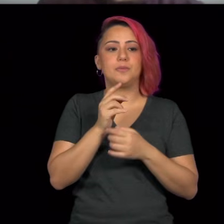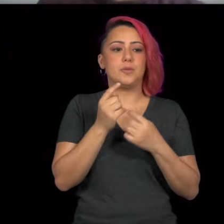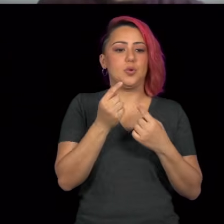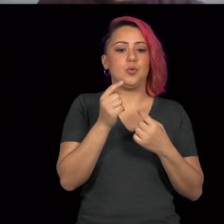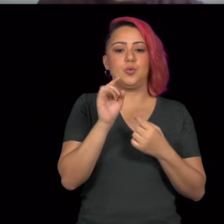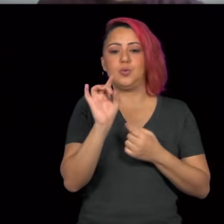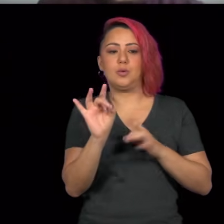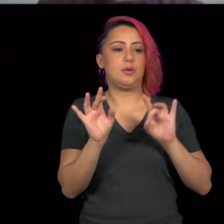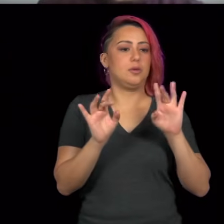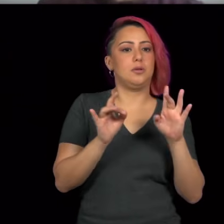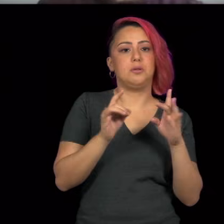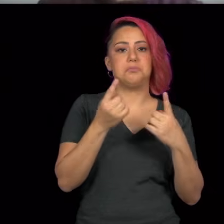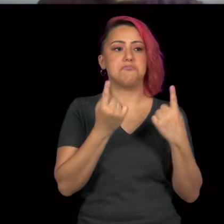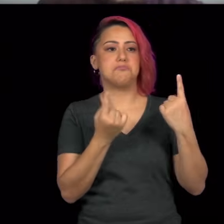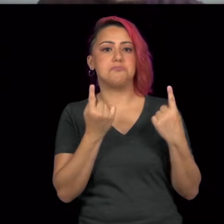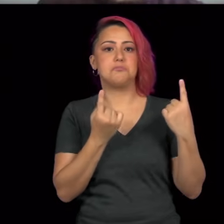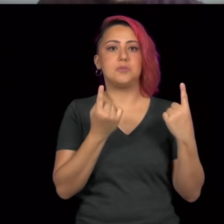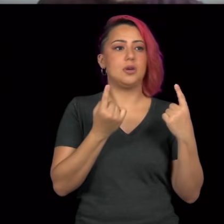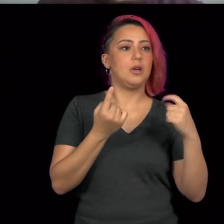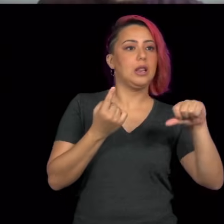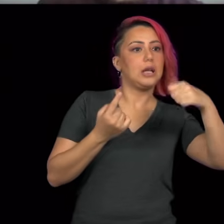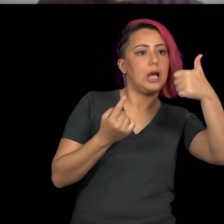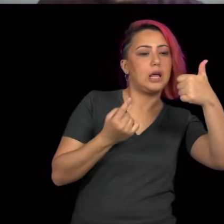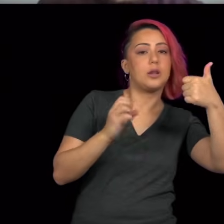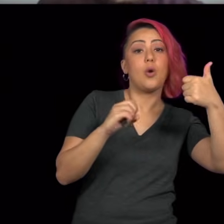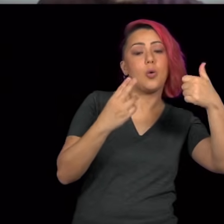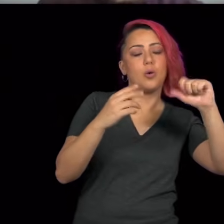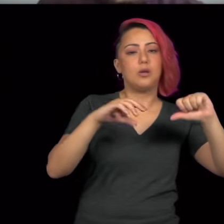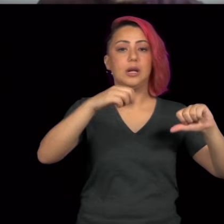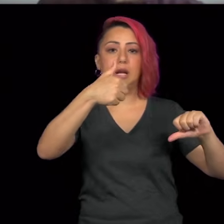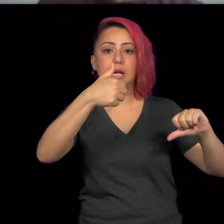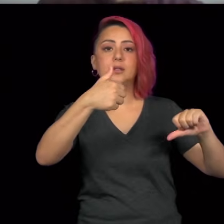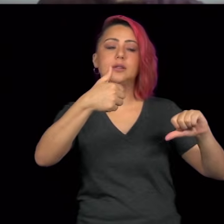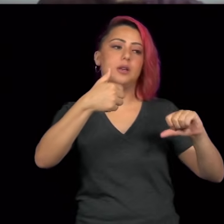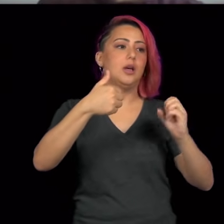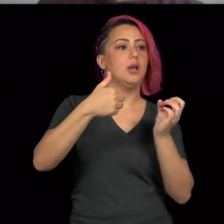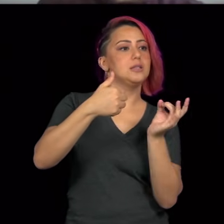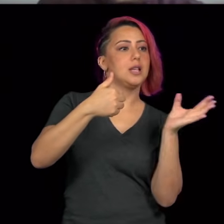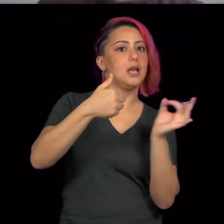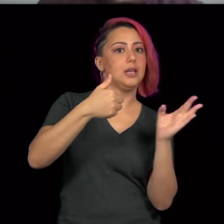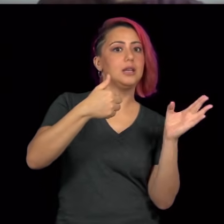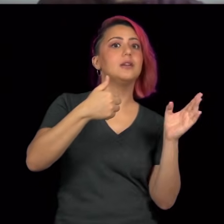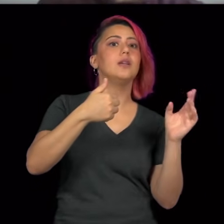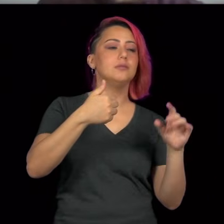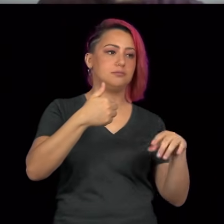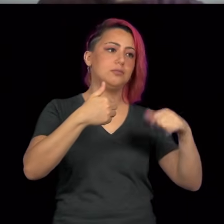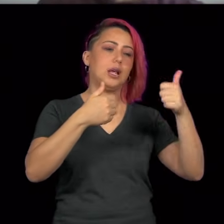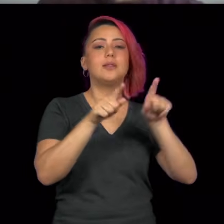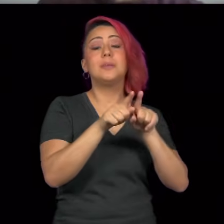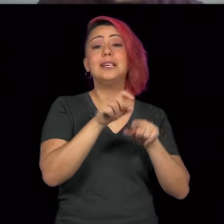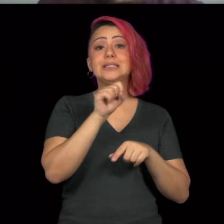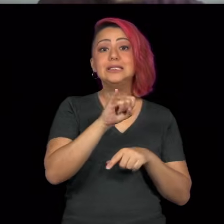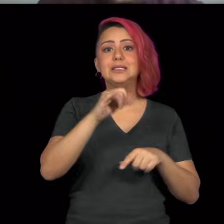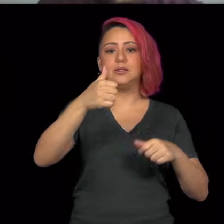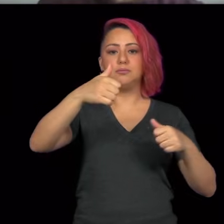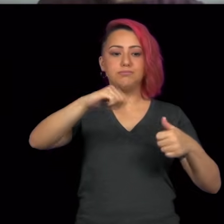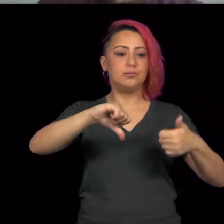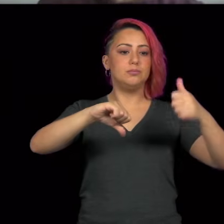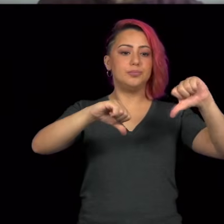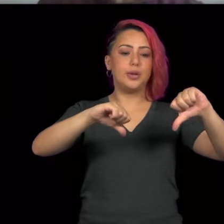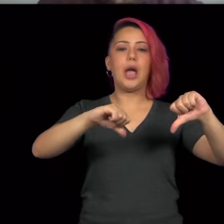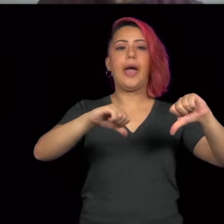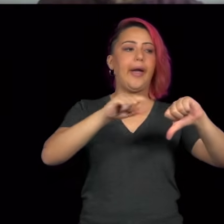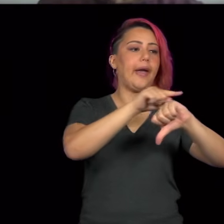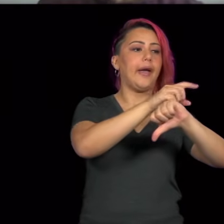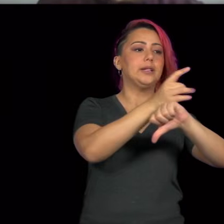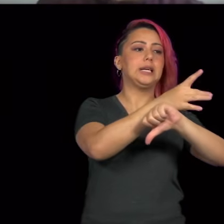você tiver uma das entradas ativadas, você vai ter a saída ativada. Somente quando as duas estiverem desativadas, você não tem nada na